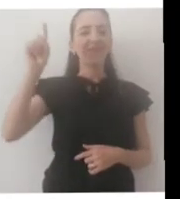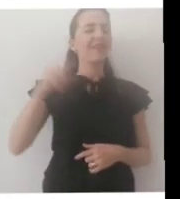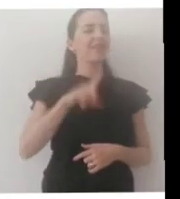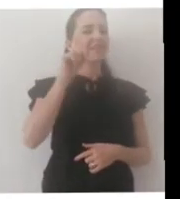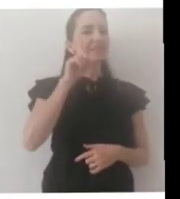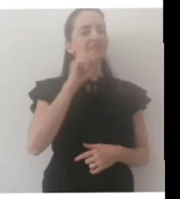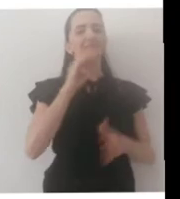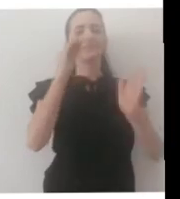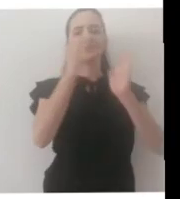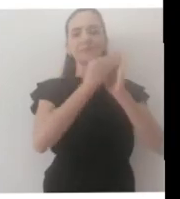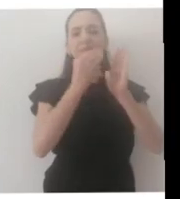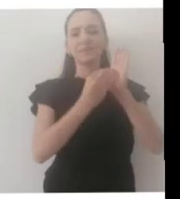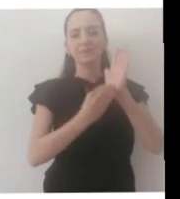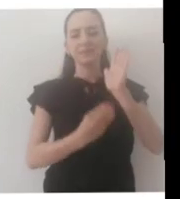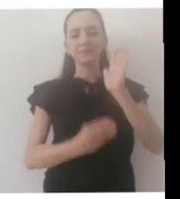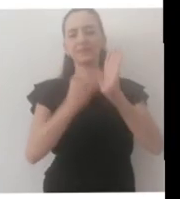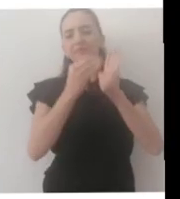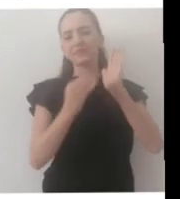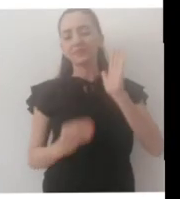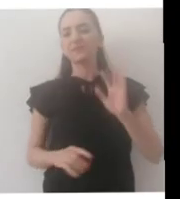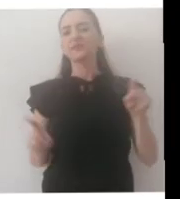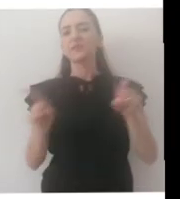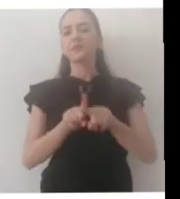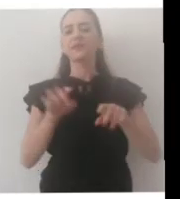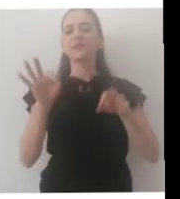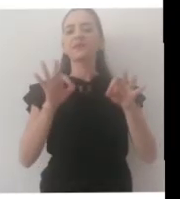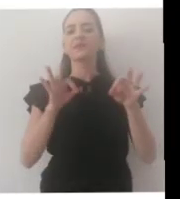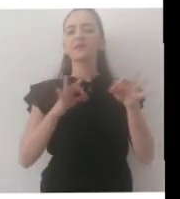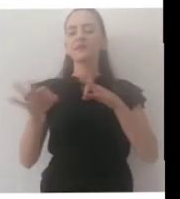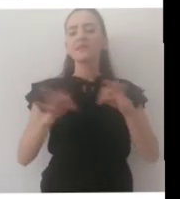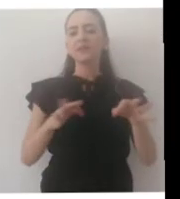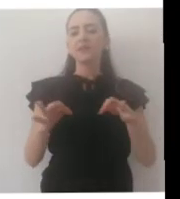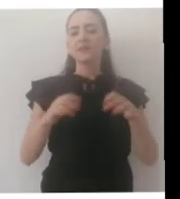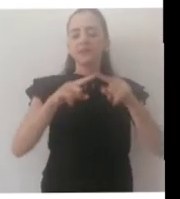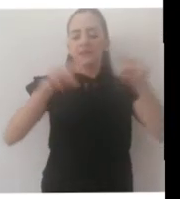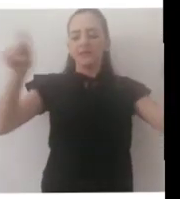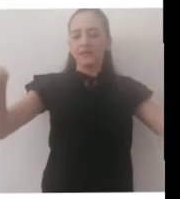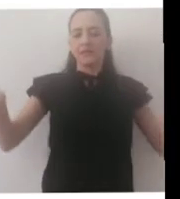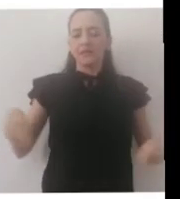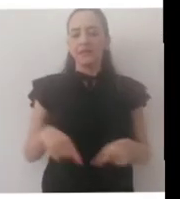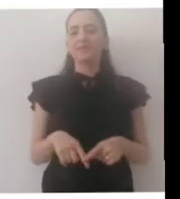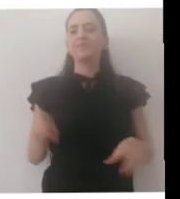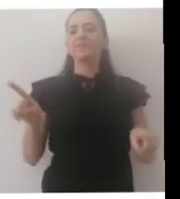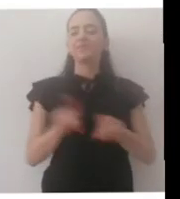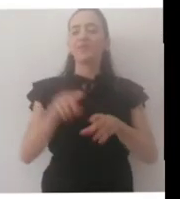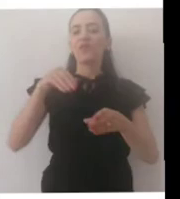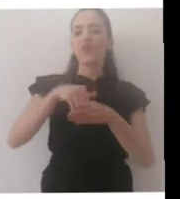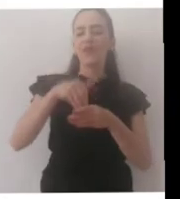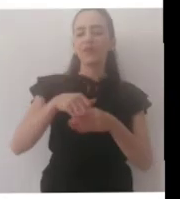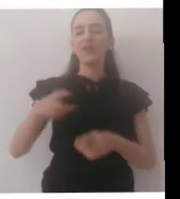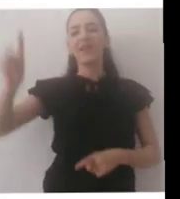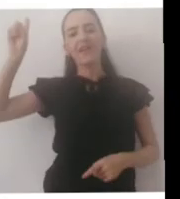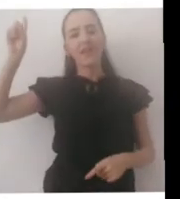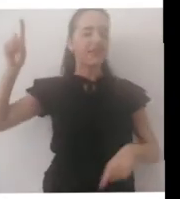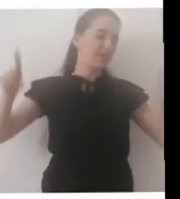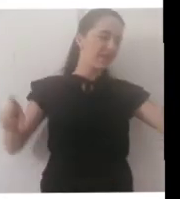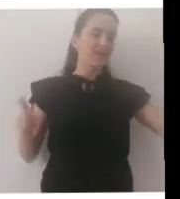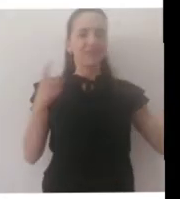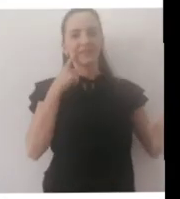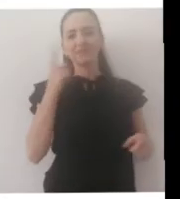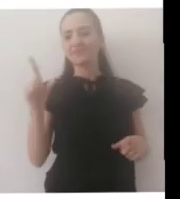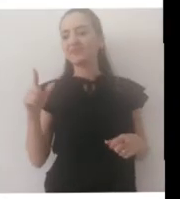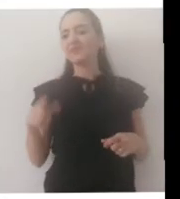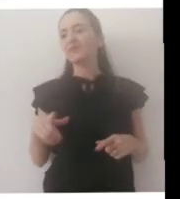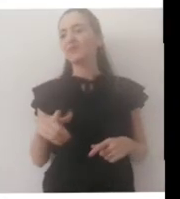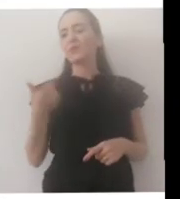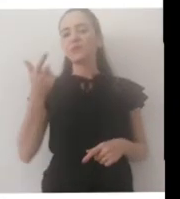importante. Esse quadro de registro mesmo. Arrumação da sala, votação para ver quem ganha. Então, situações